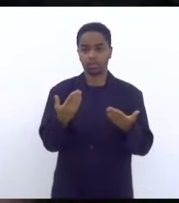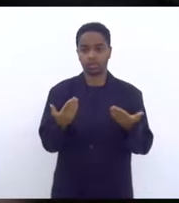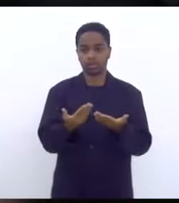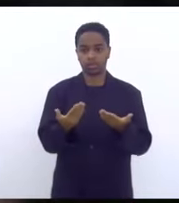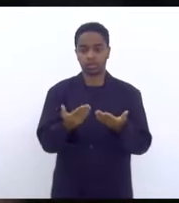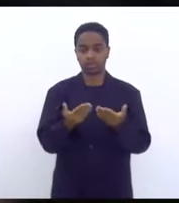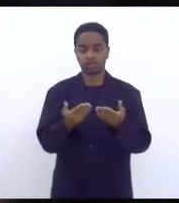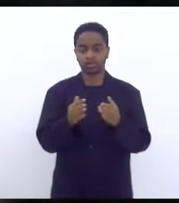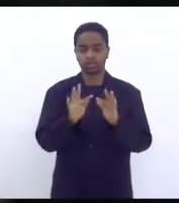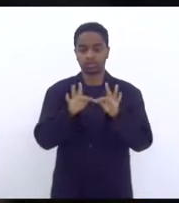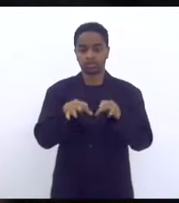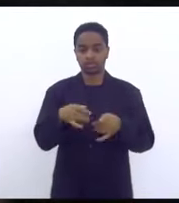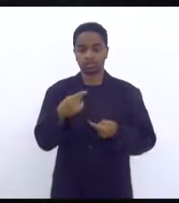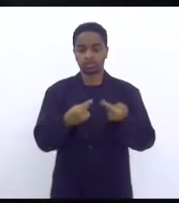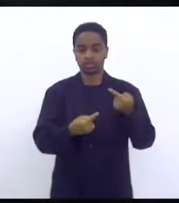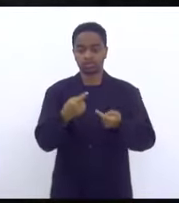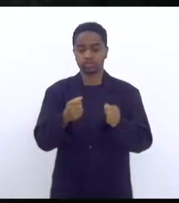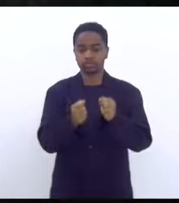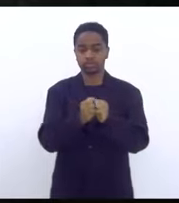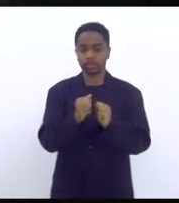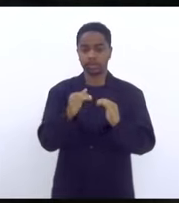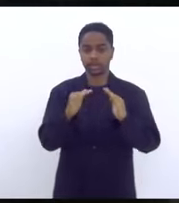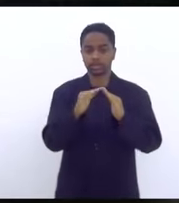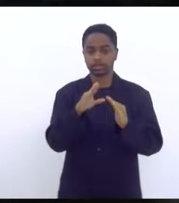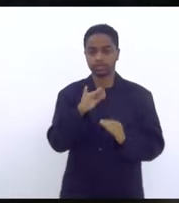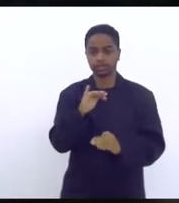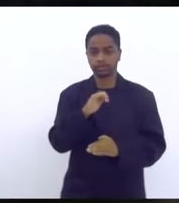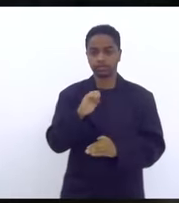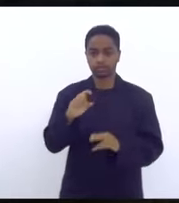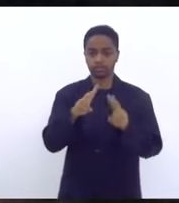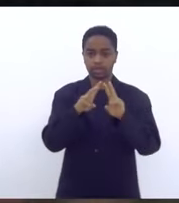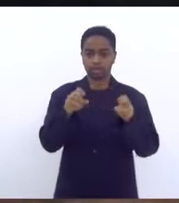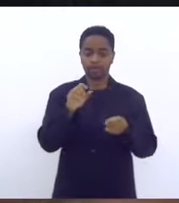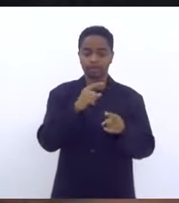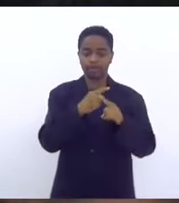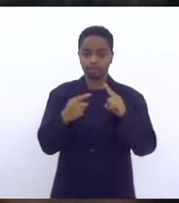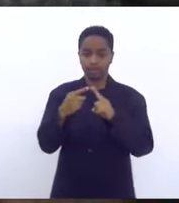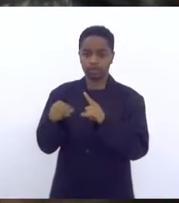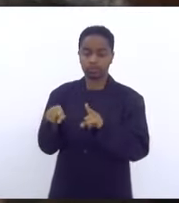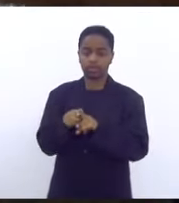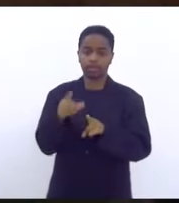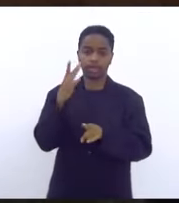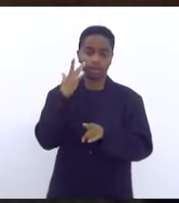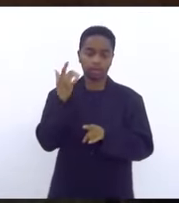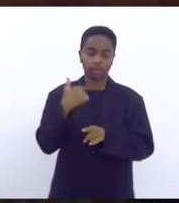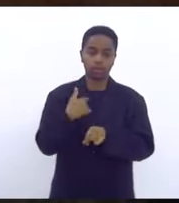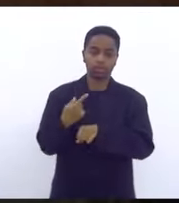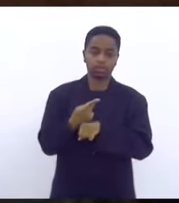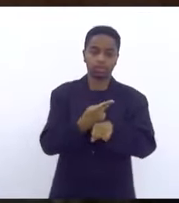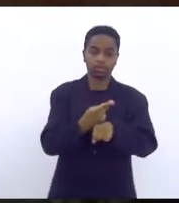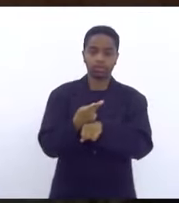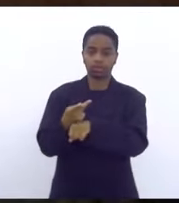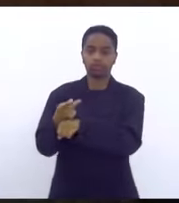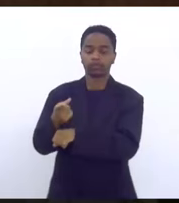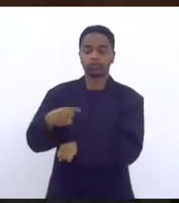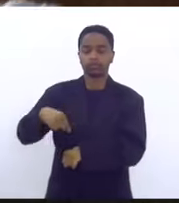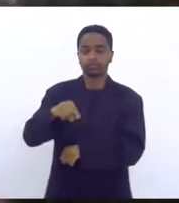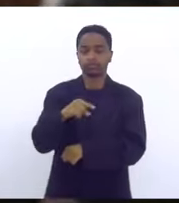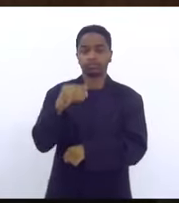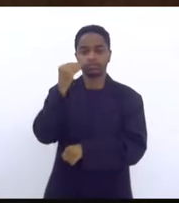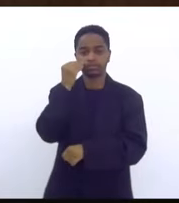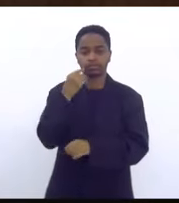em discussão com a Casa Civil a questão dos vetos e amanhã vou estar procurando os colegas para antecipar a discussão do Colégio de Líderes